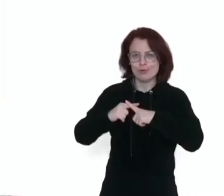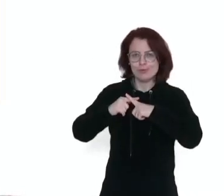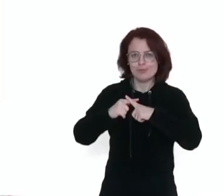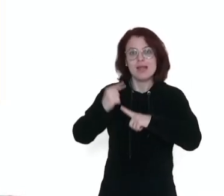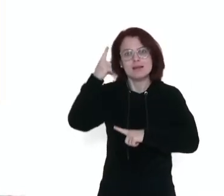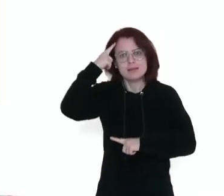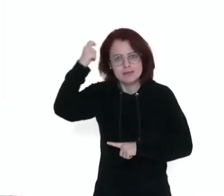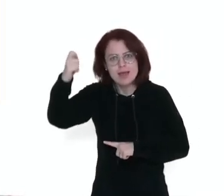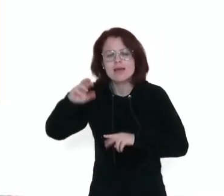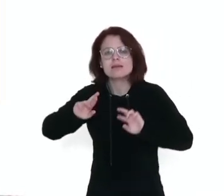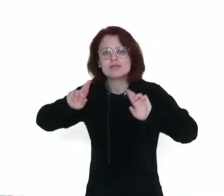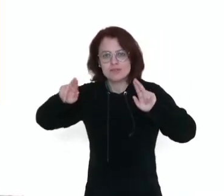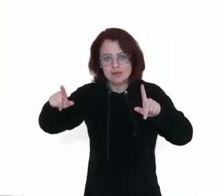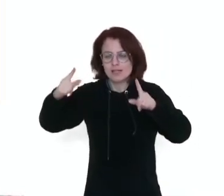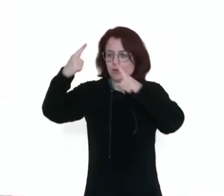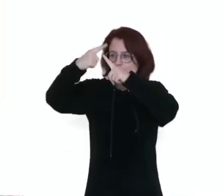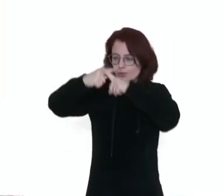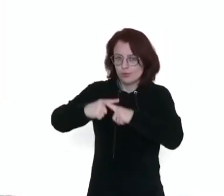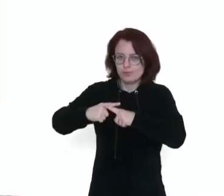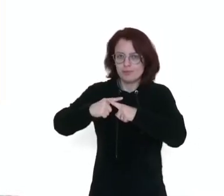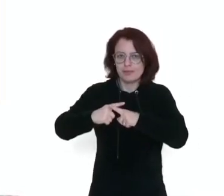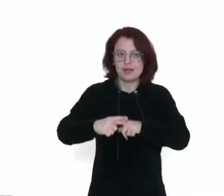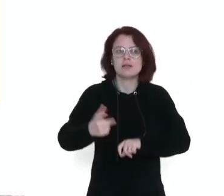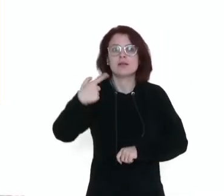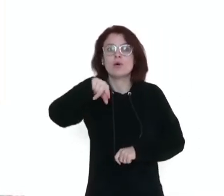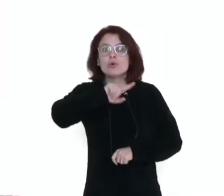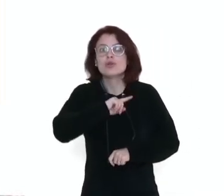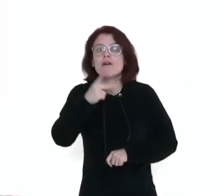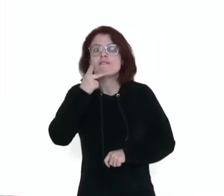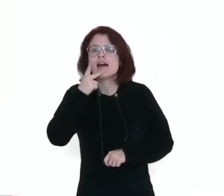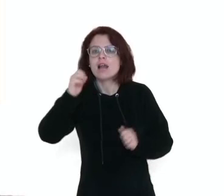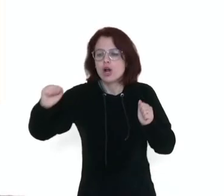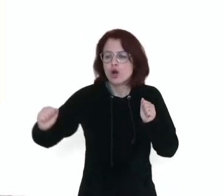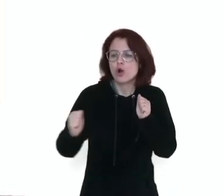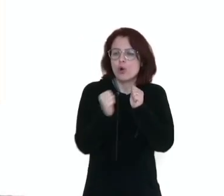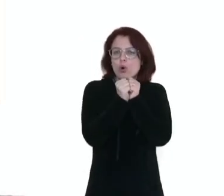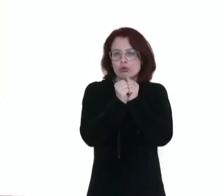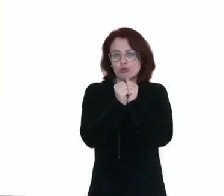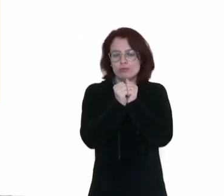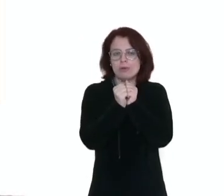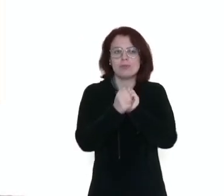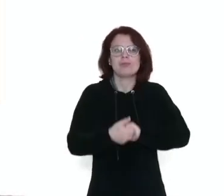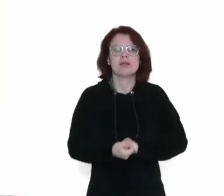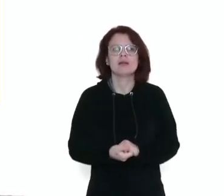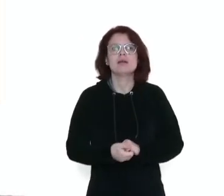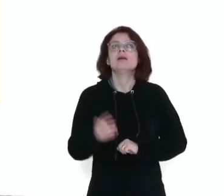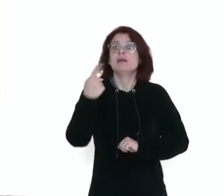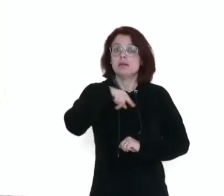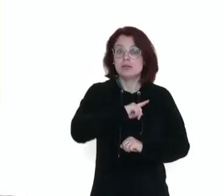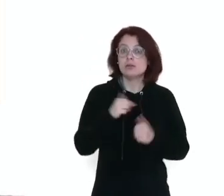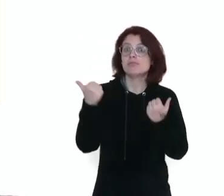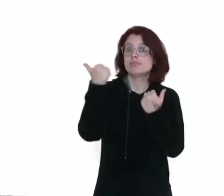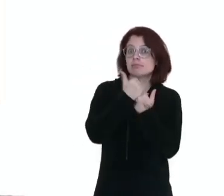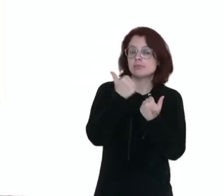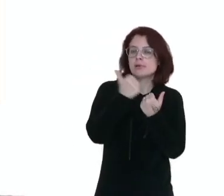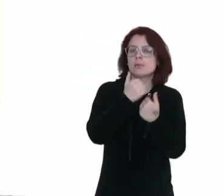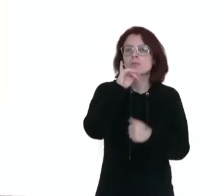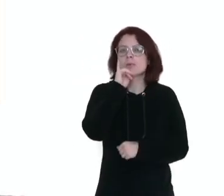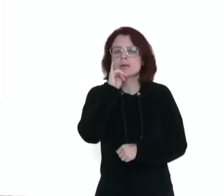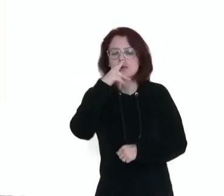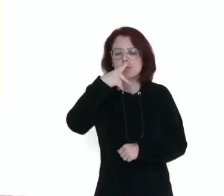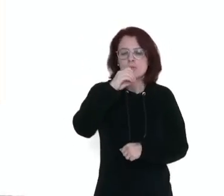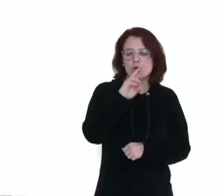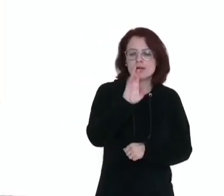ideias, né? Então ele é uma conjunção adversativa, né? Pode ser substituída por sinônimos, como o porém, o